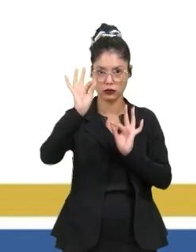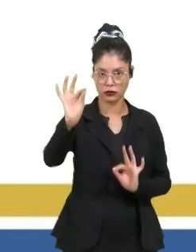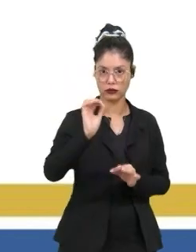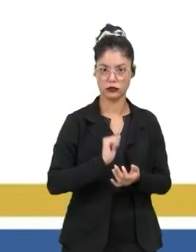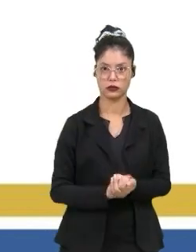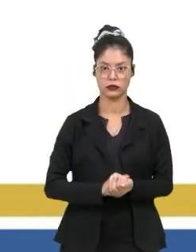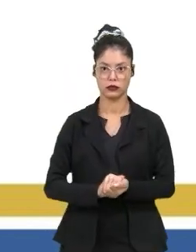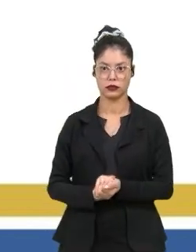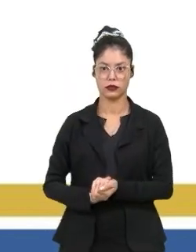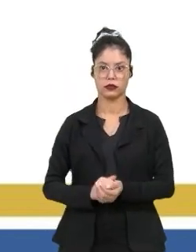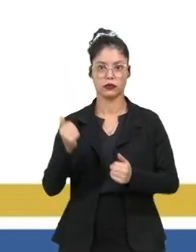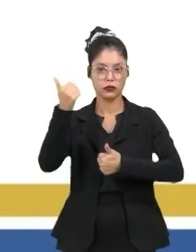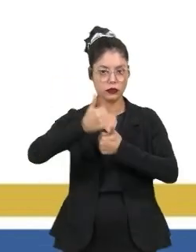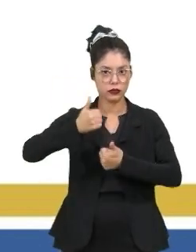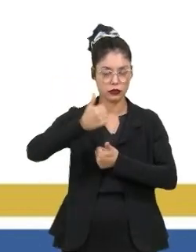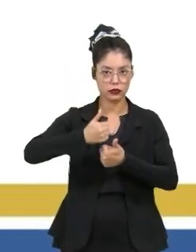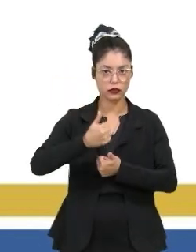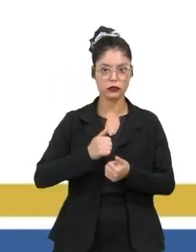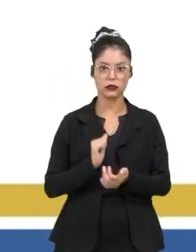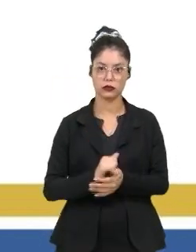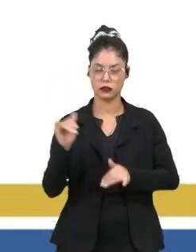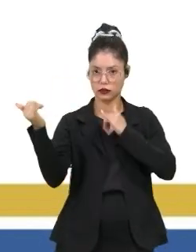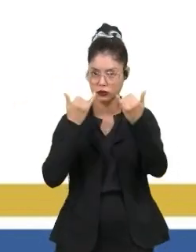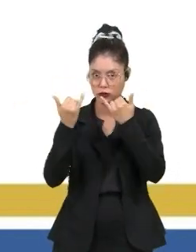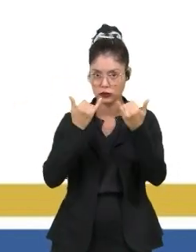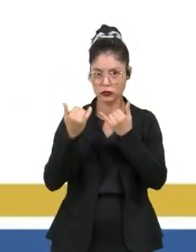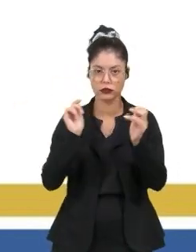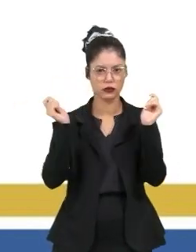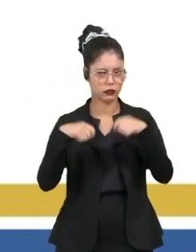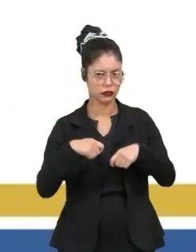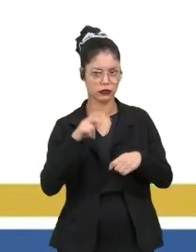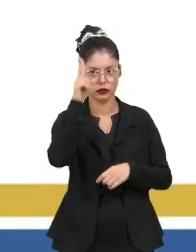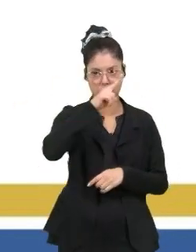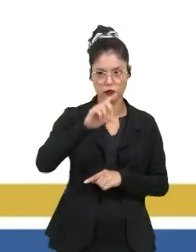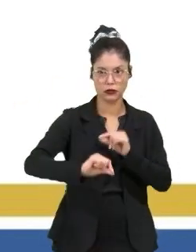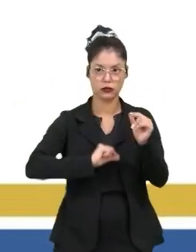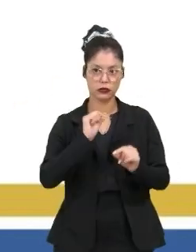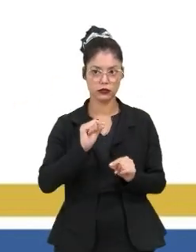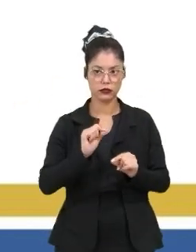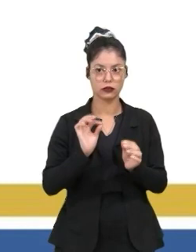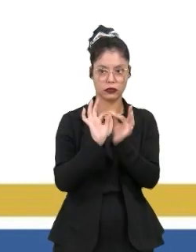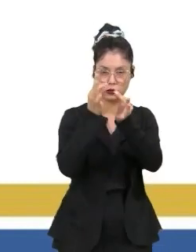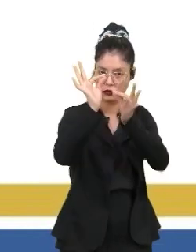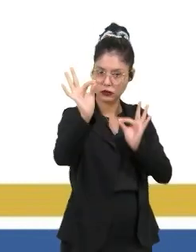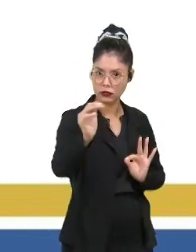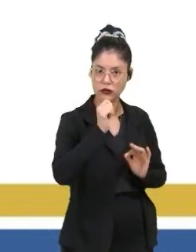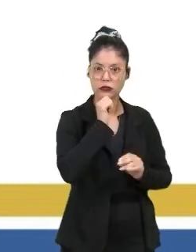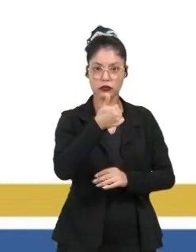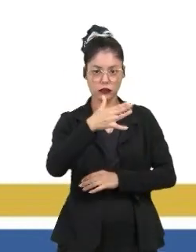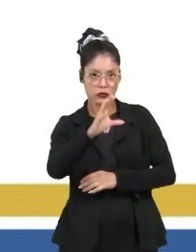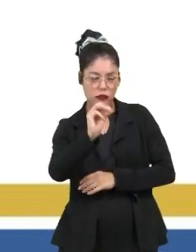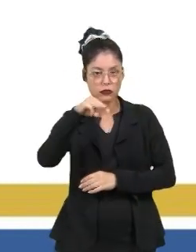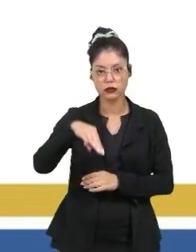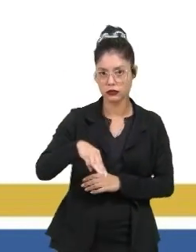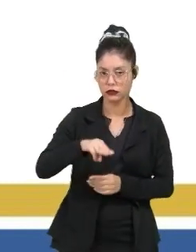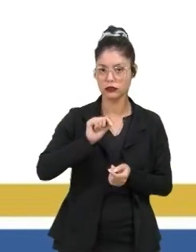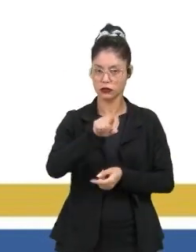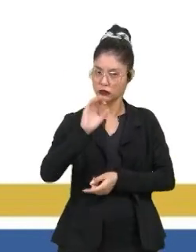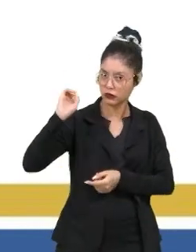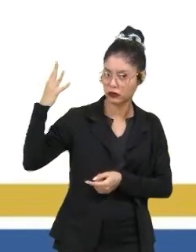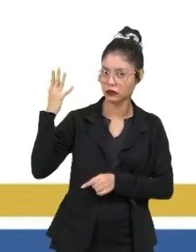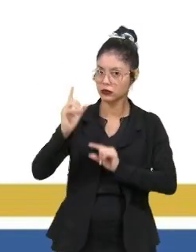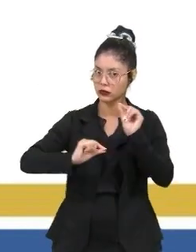quadrado. Substituindo as informações que possuímos, lembra, a distância ela tem 10 metros. Nesse